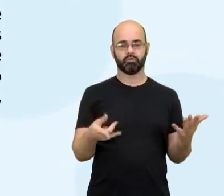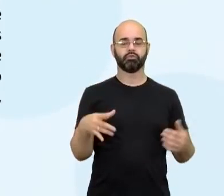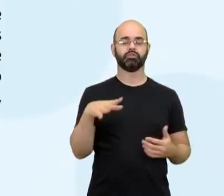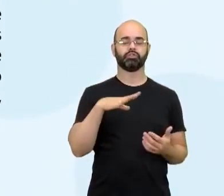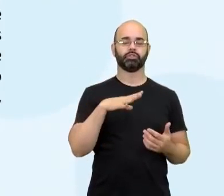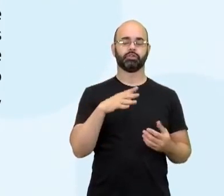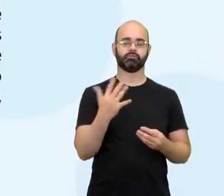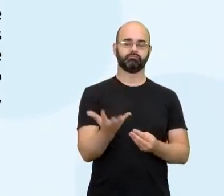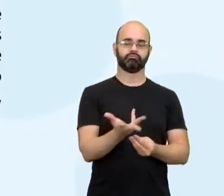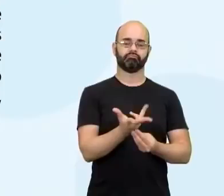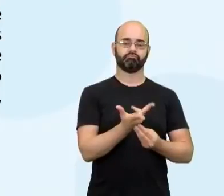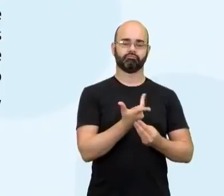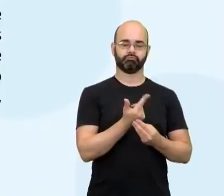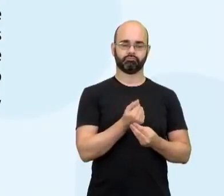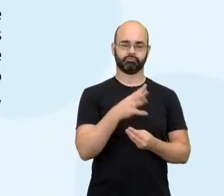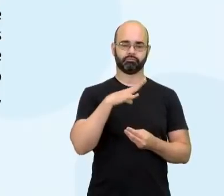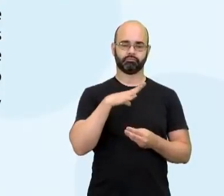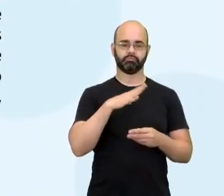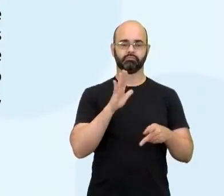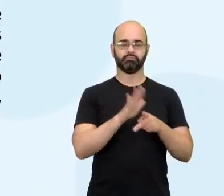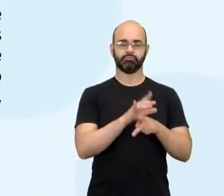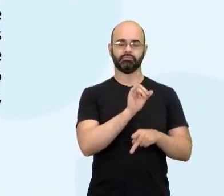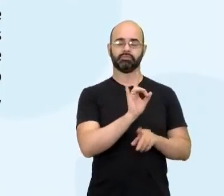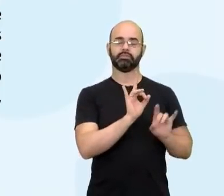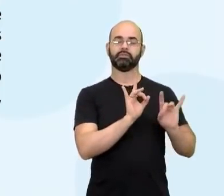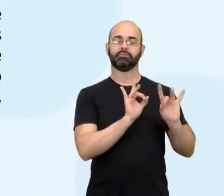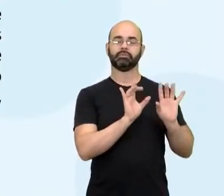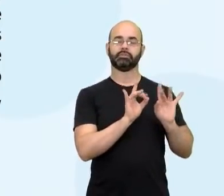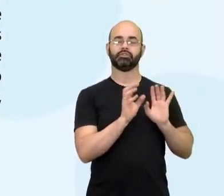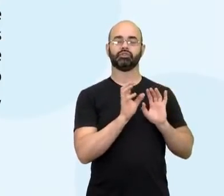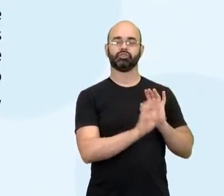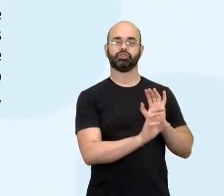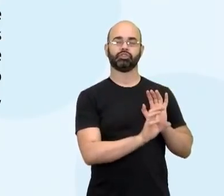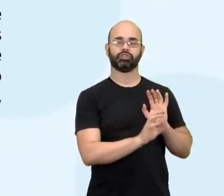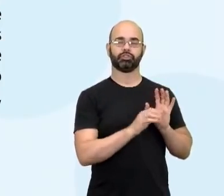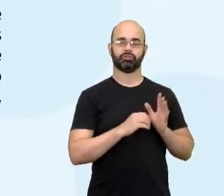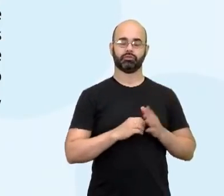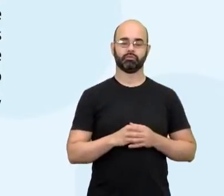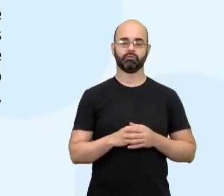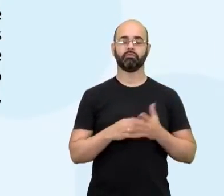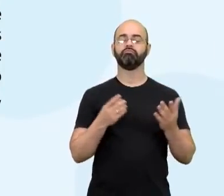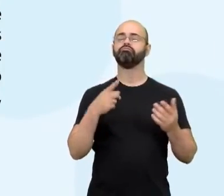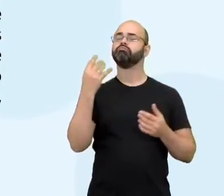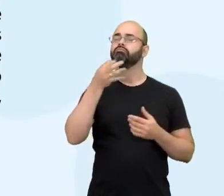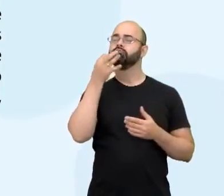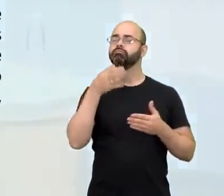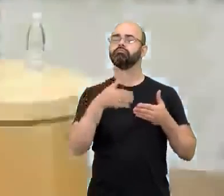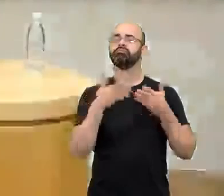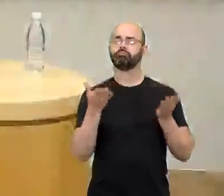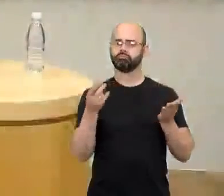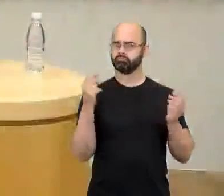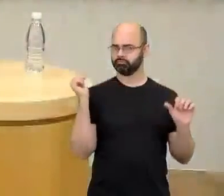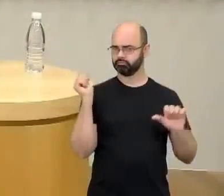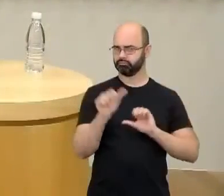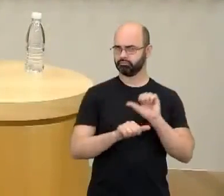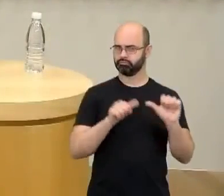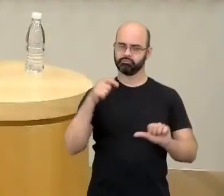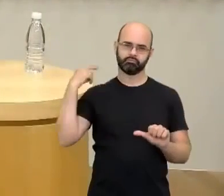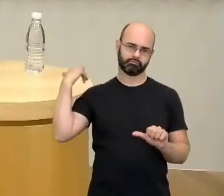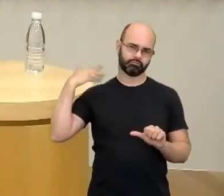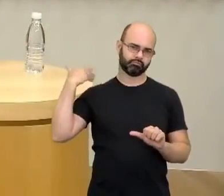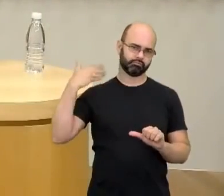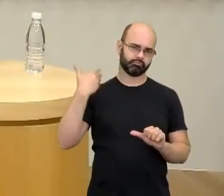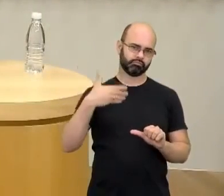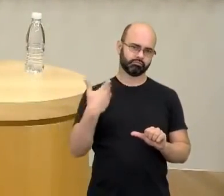devido à sua especificidade. Professora, eu vou pedir um comentário aí. Então, houve uma mudança do recorrer